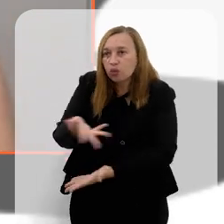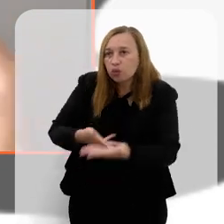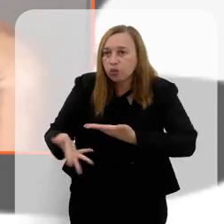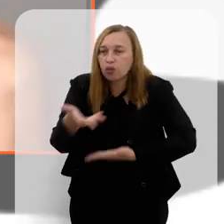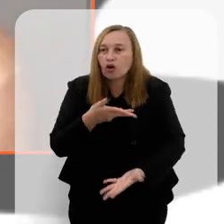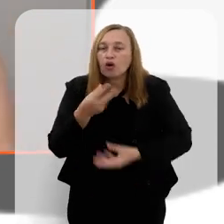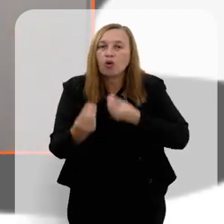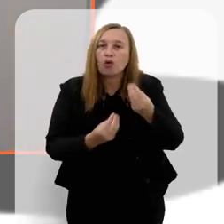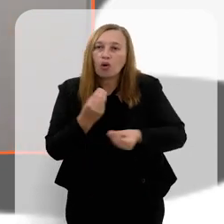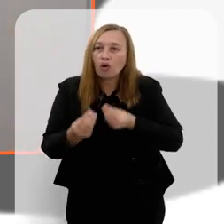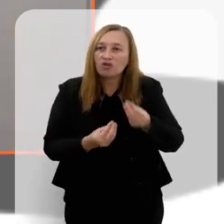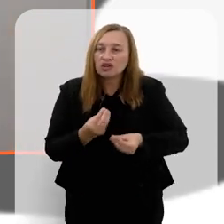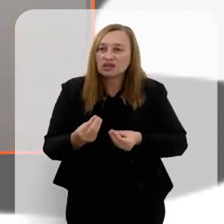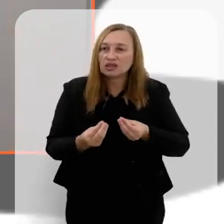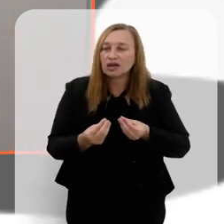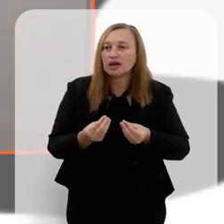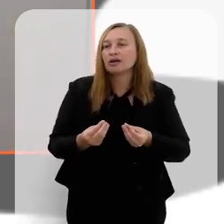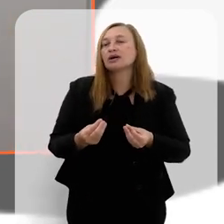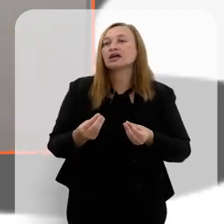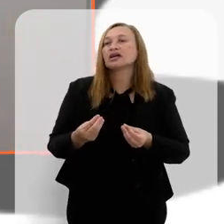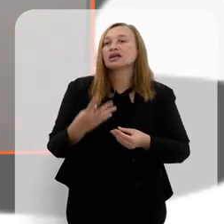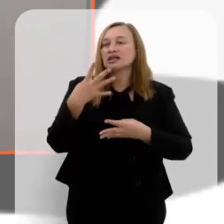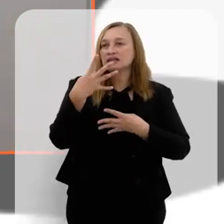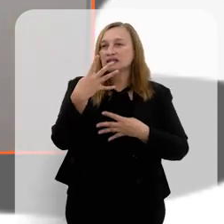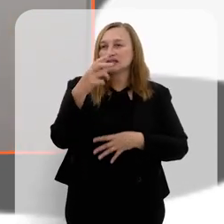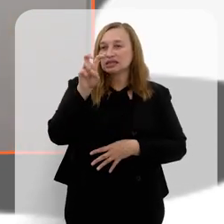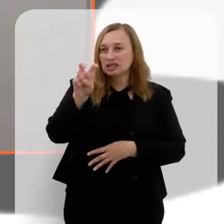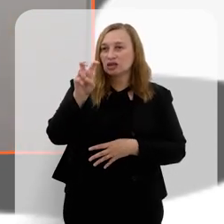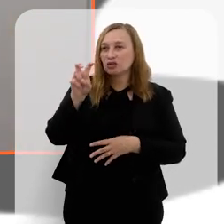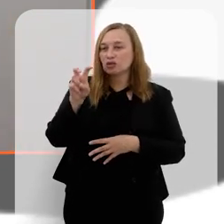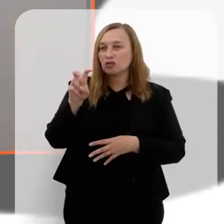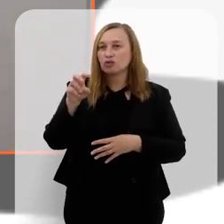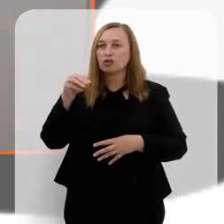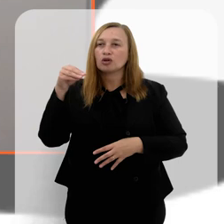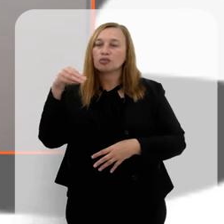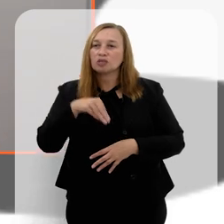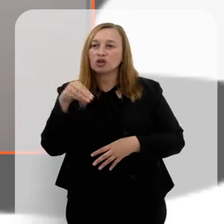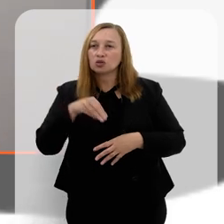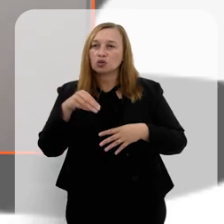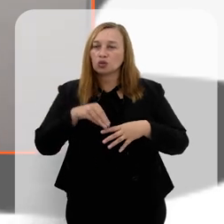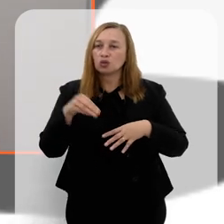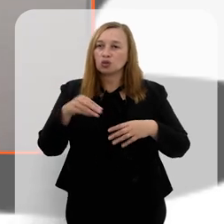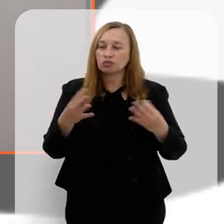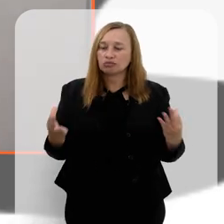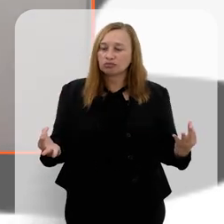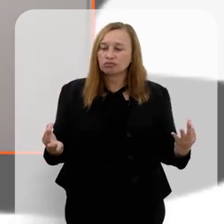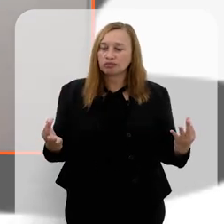como fazer a prática, esses 5 minutos de atenção plena, né? Como